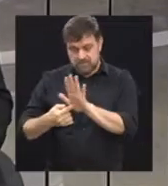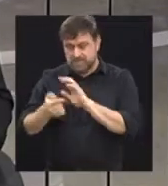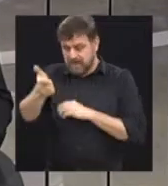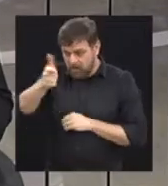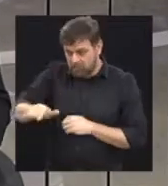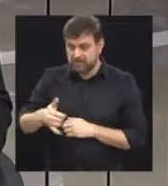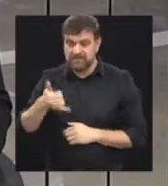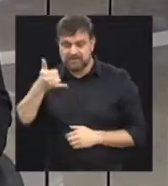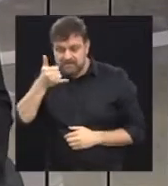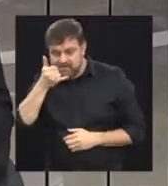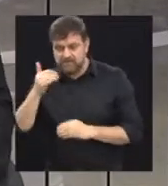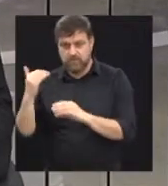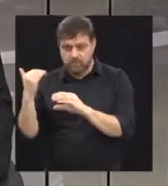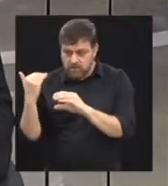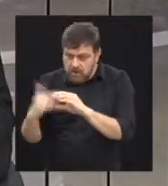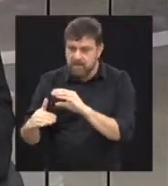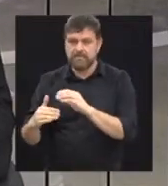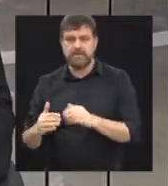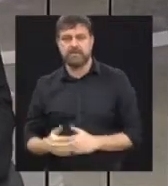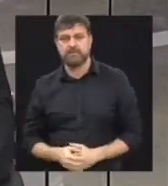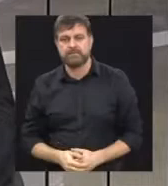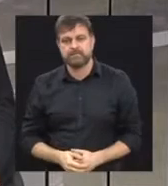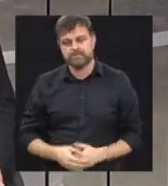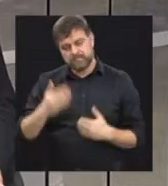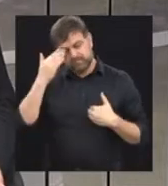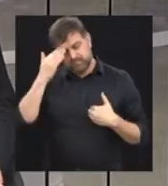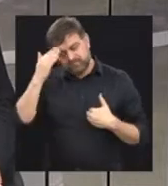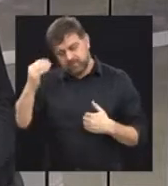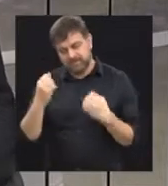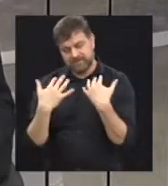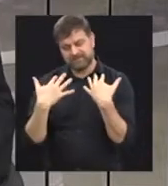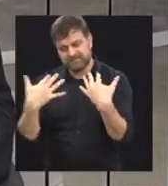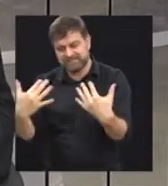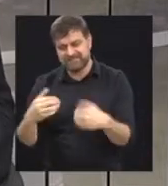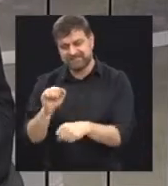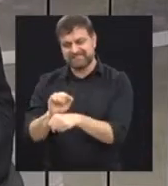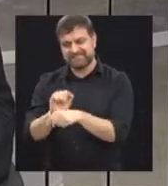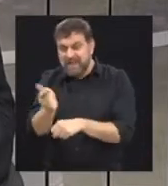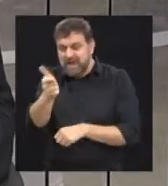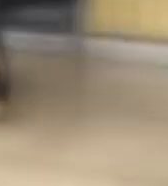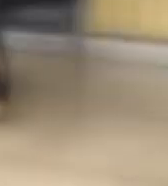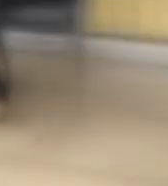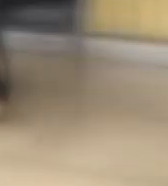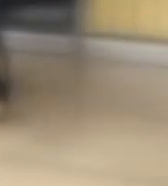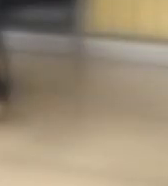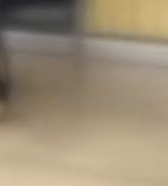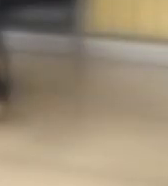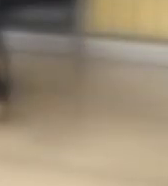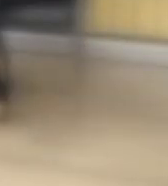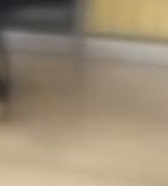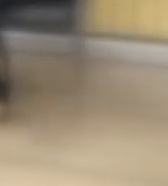novamente aqui os contatos da Abraço Solidário. Muito obrigada pela sua companhia e até a próxima.